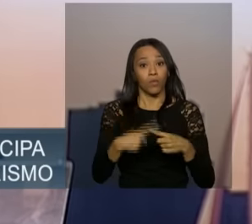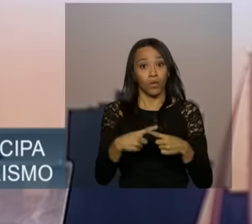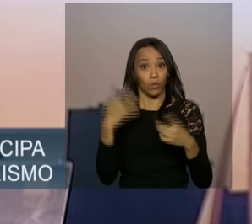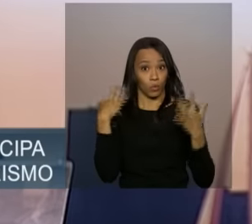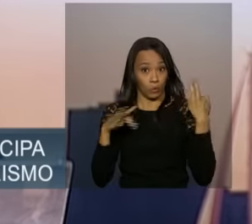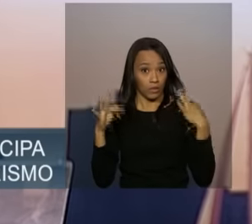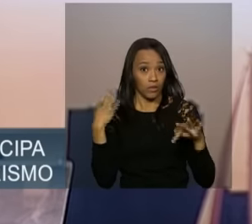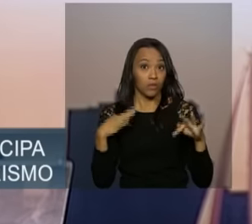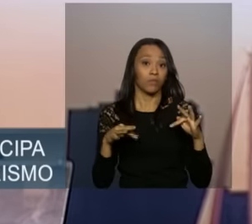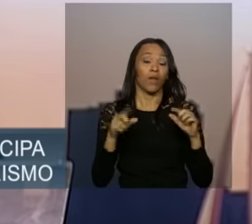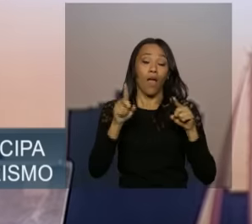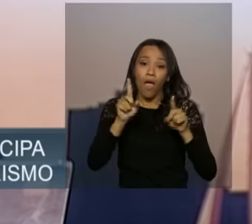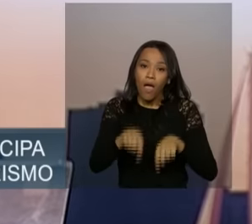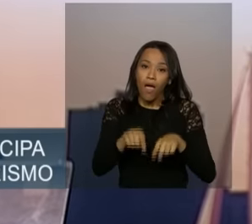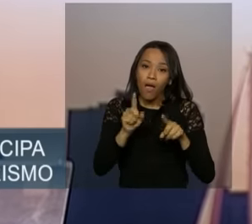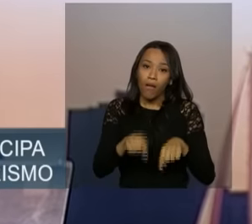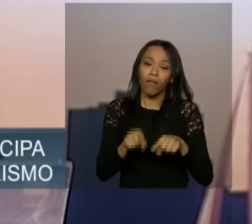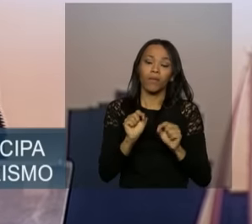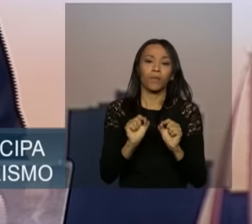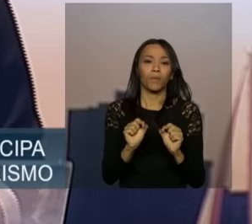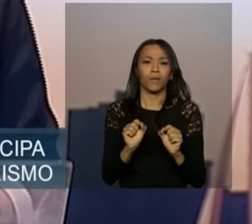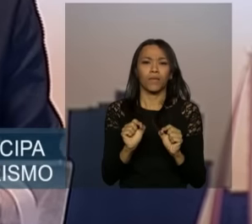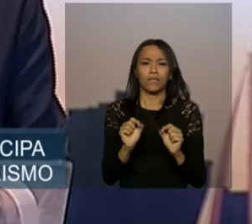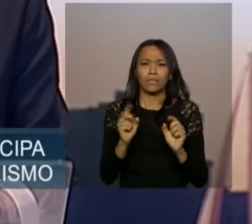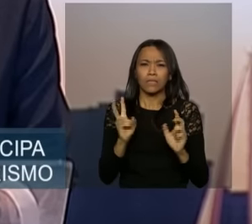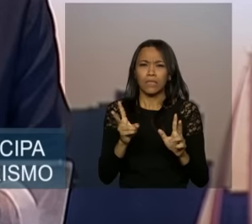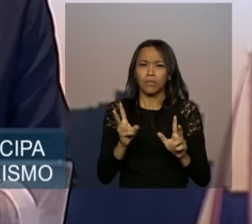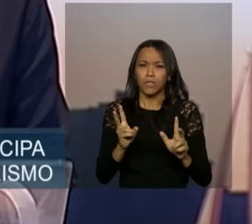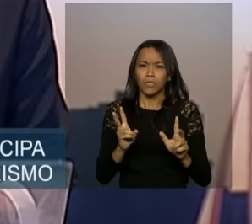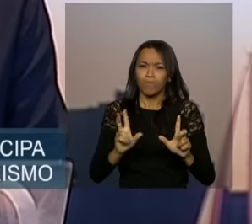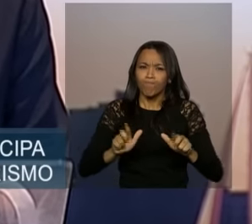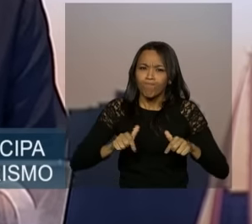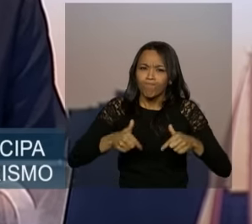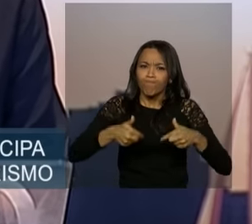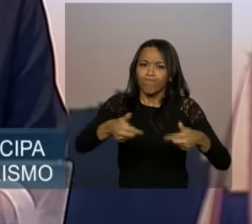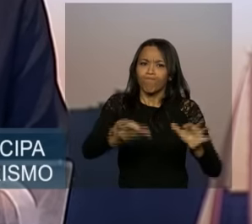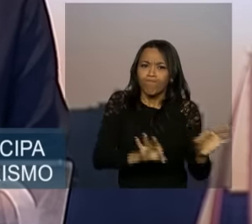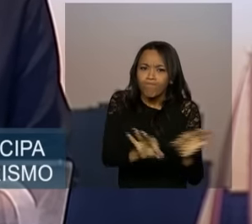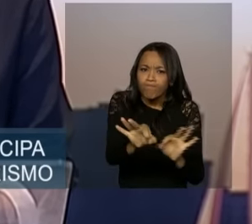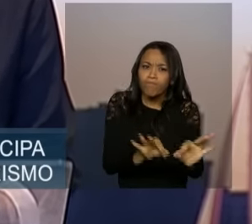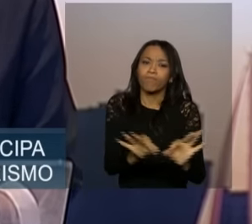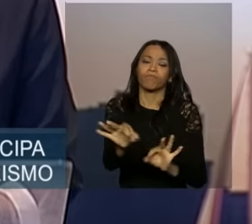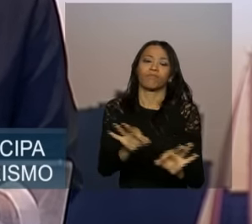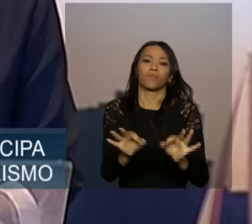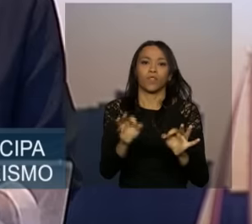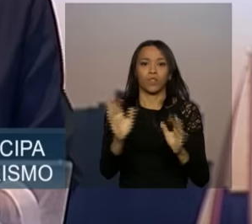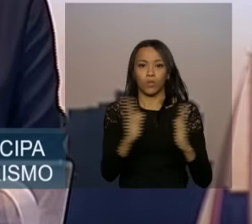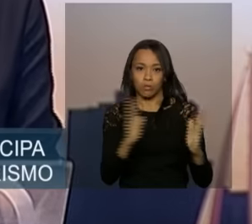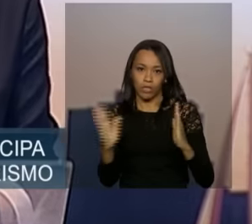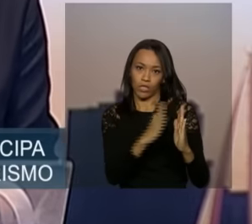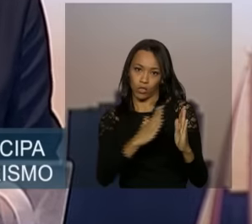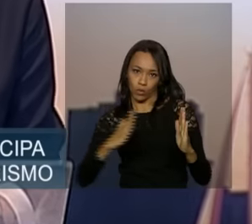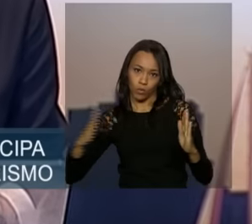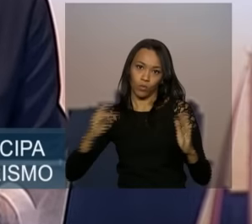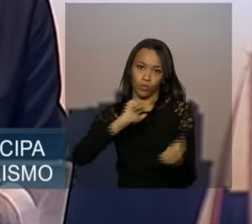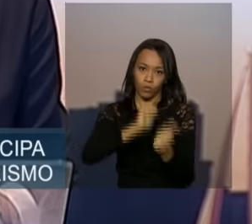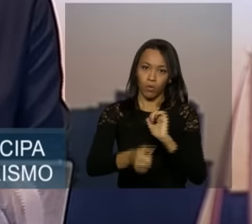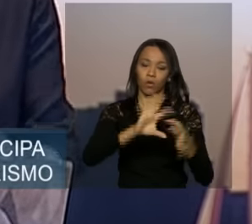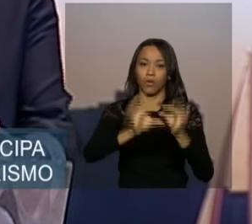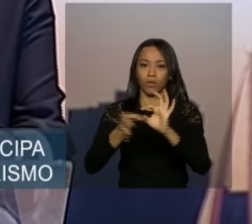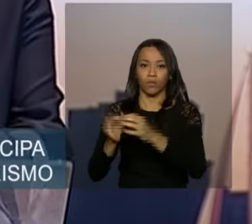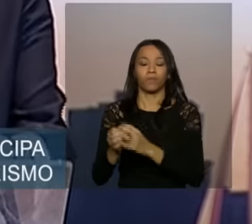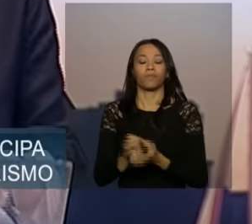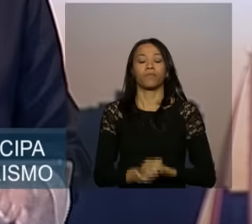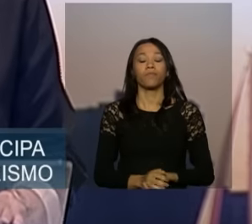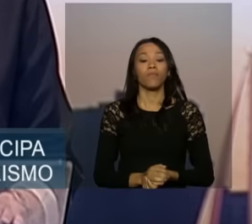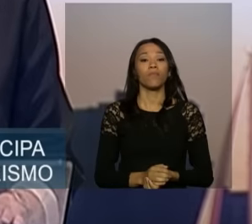turística vai ter de ser extremamente dedicada durante esse período. Acho que bons aeroportos